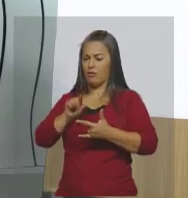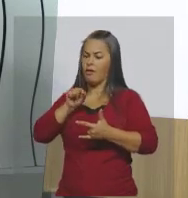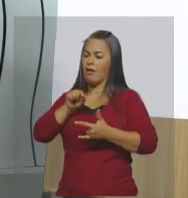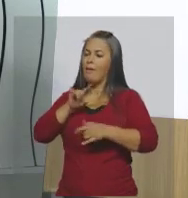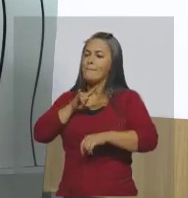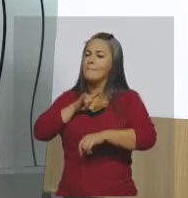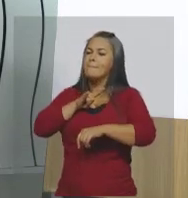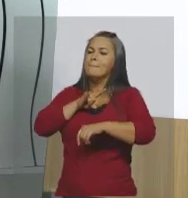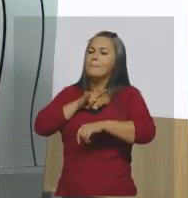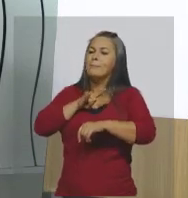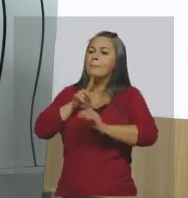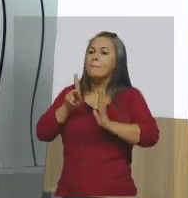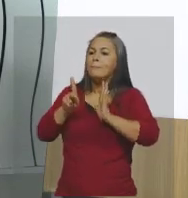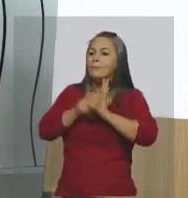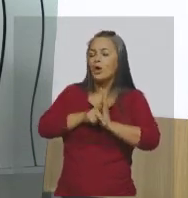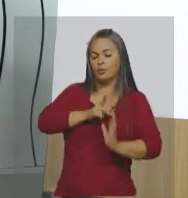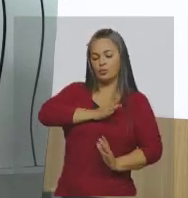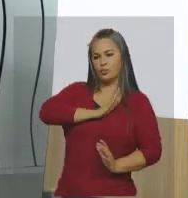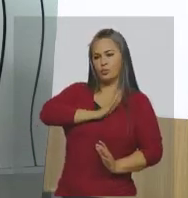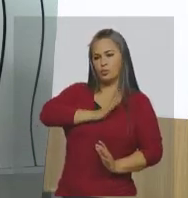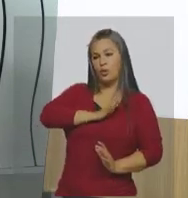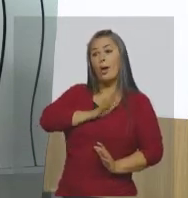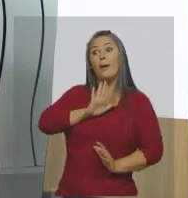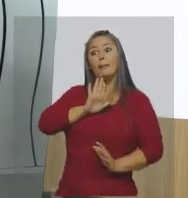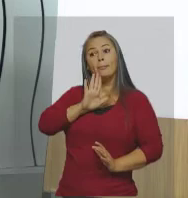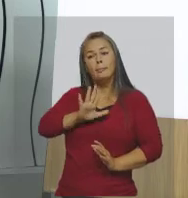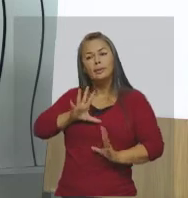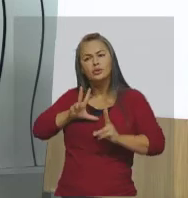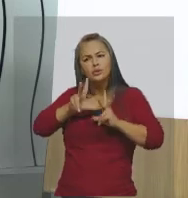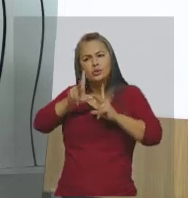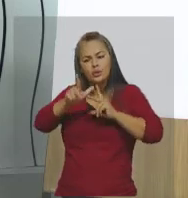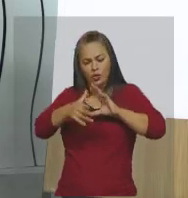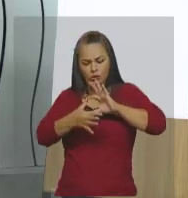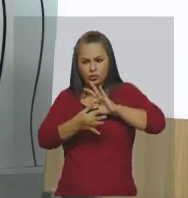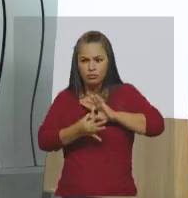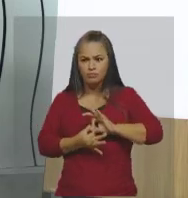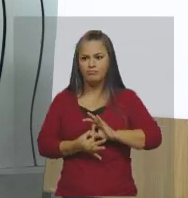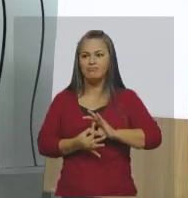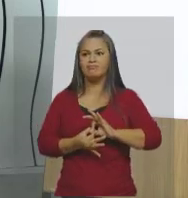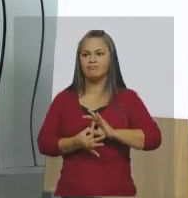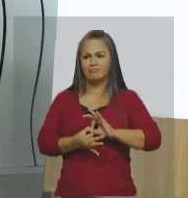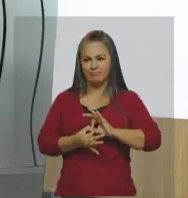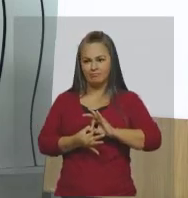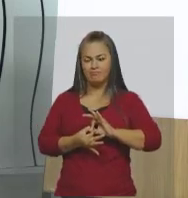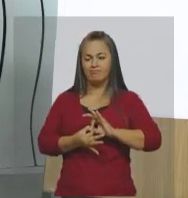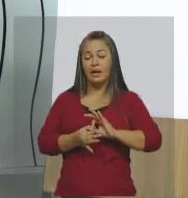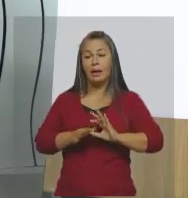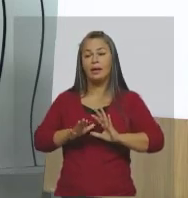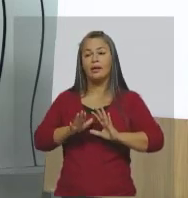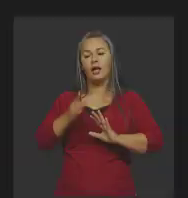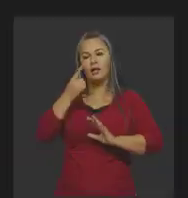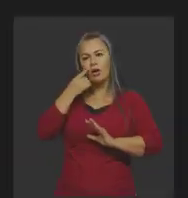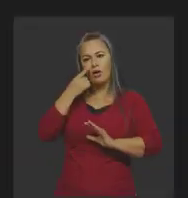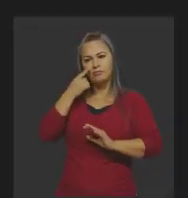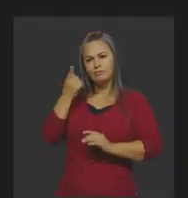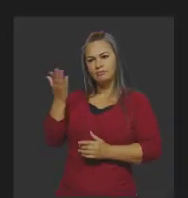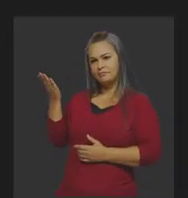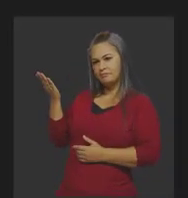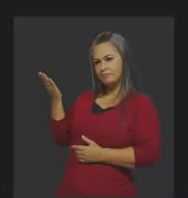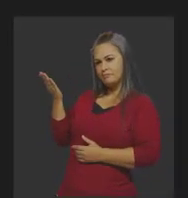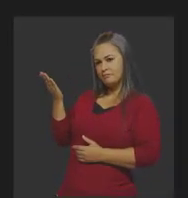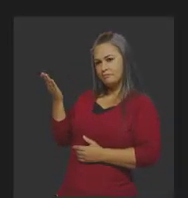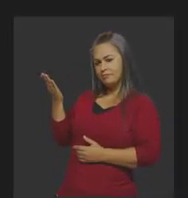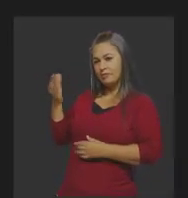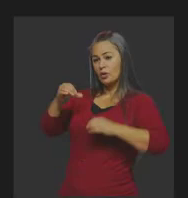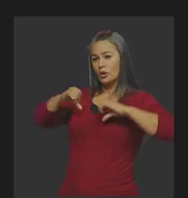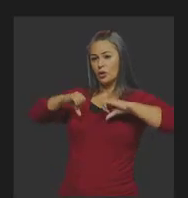está relacionado com os demais sistemas por causa do transporte. Então, basicamente, nós temos aí 2 rins,